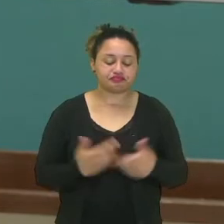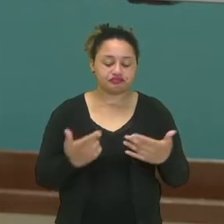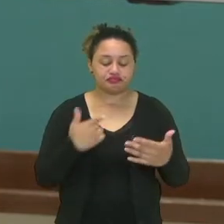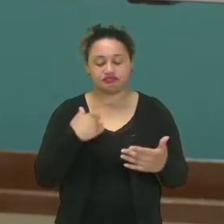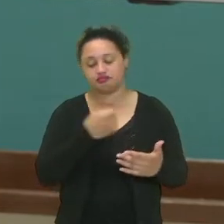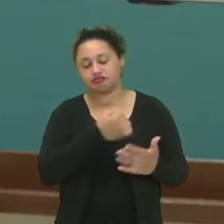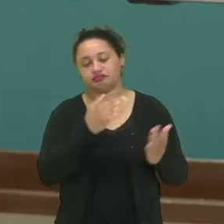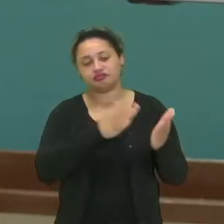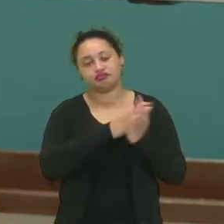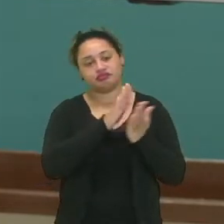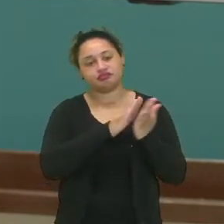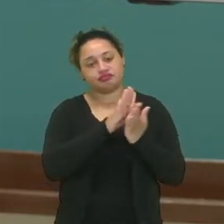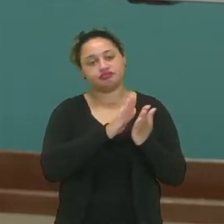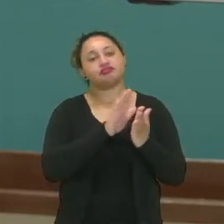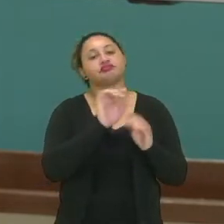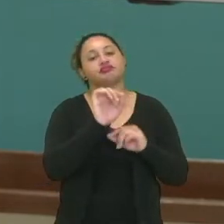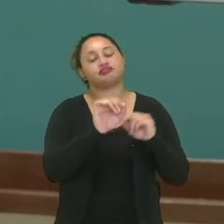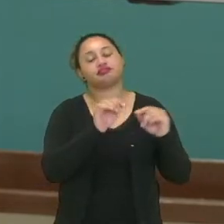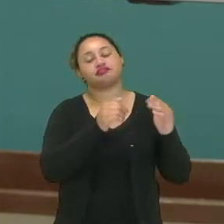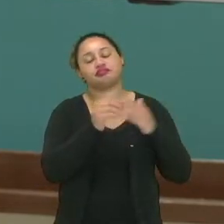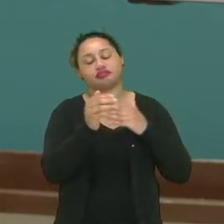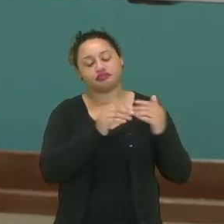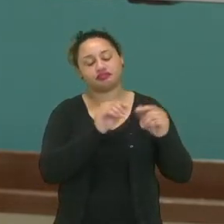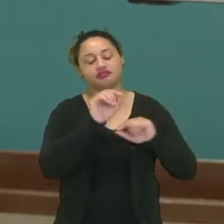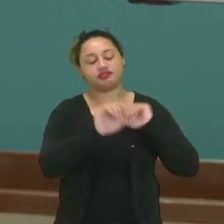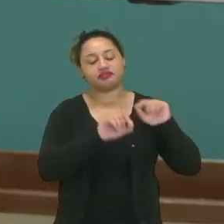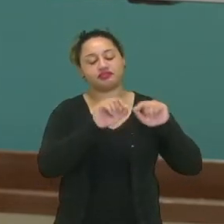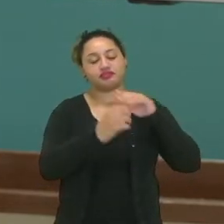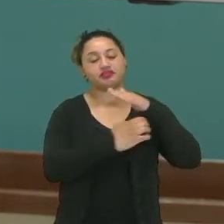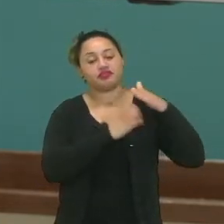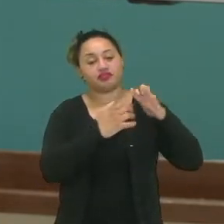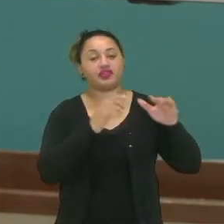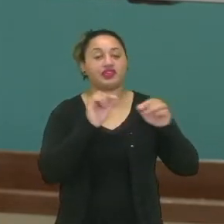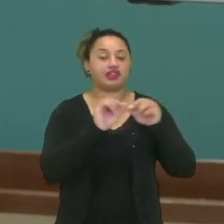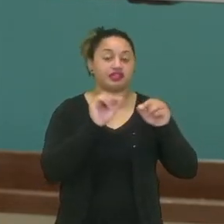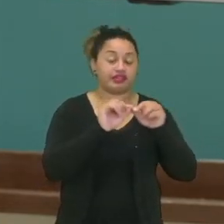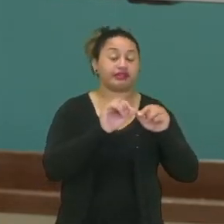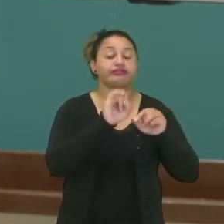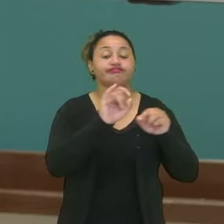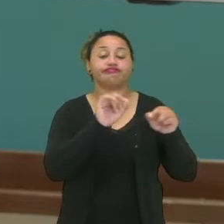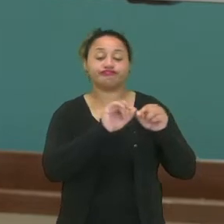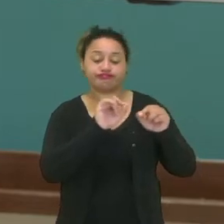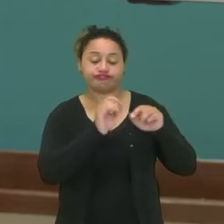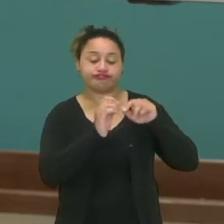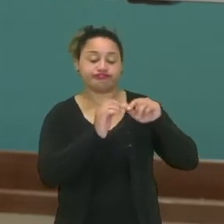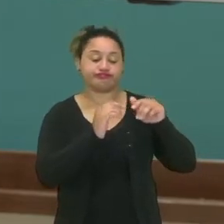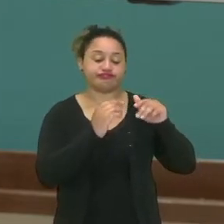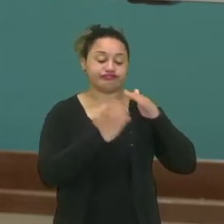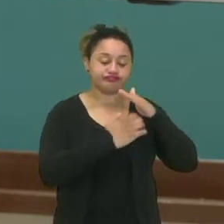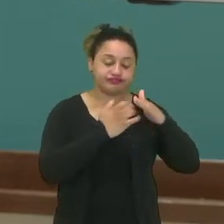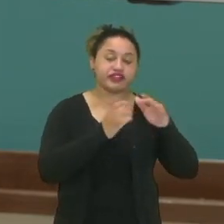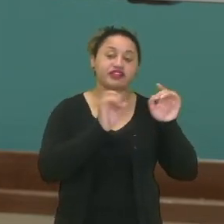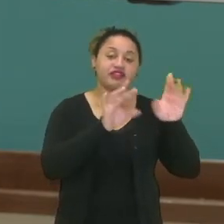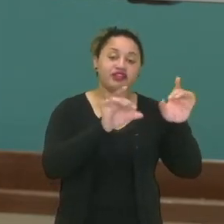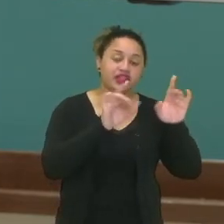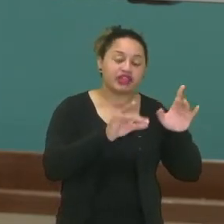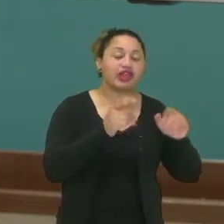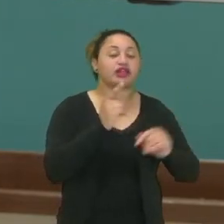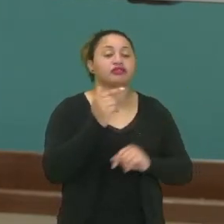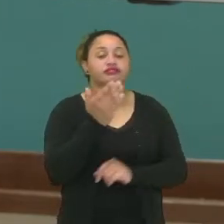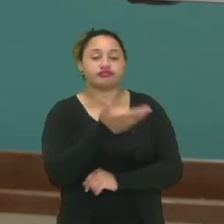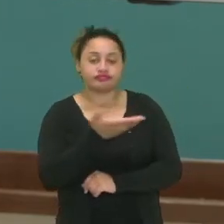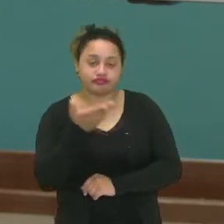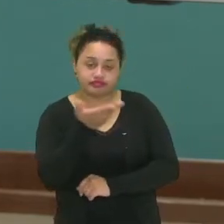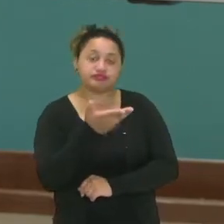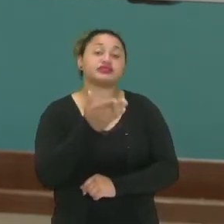custos que independem do serviço que a empresa presta, se ela está prestando serviço ou se ela está vendendo determinado produto,